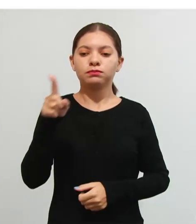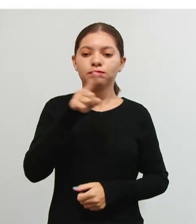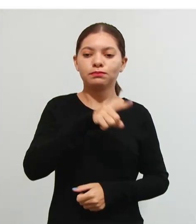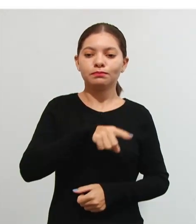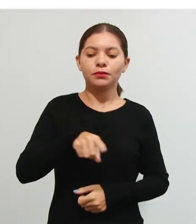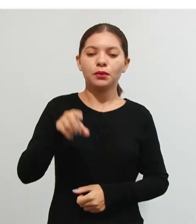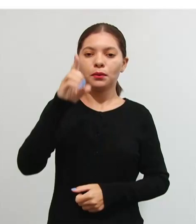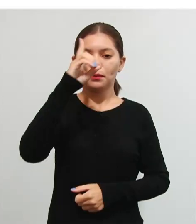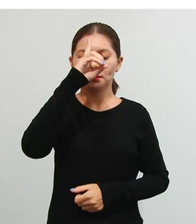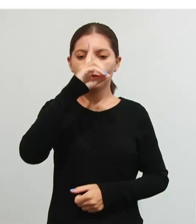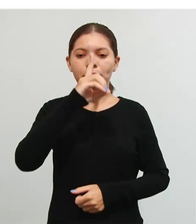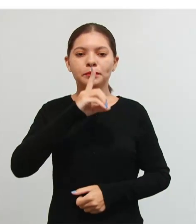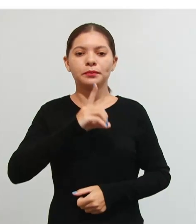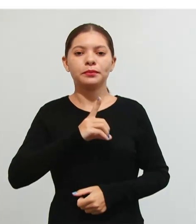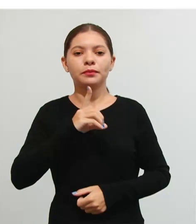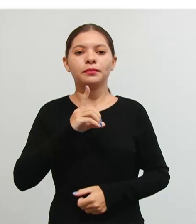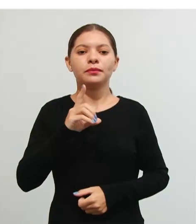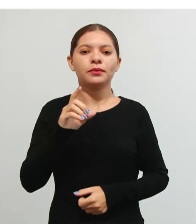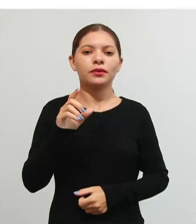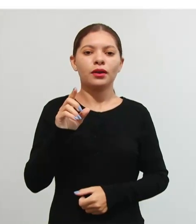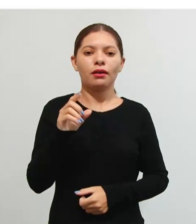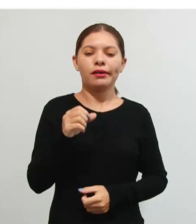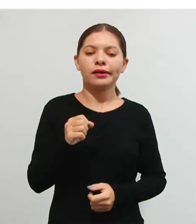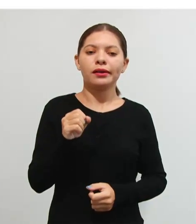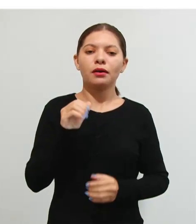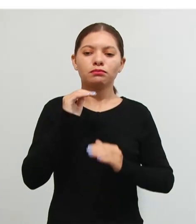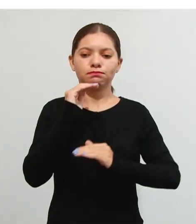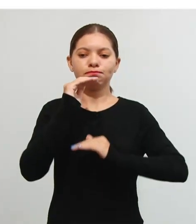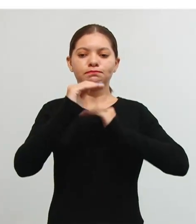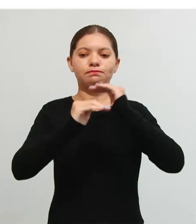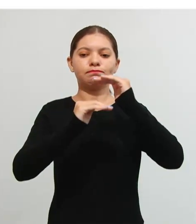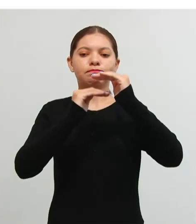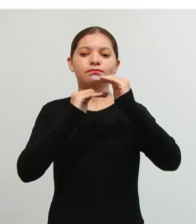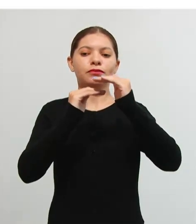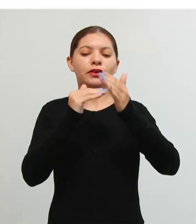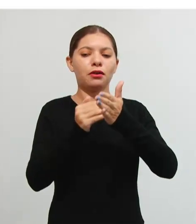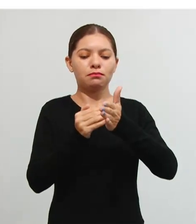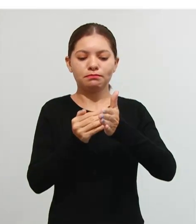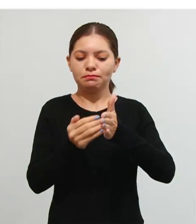lá, não se usa mais esse termo, né, se usa